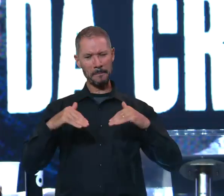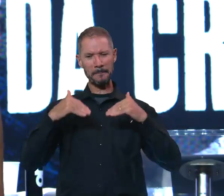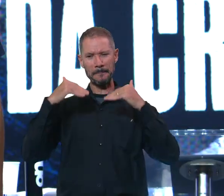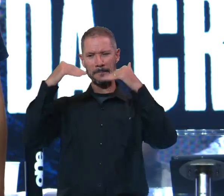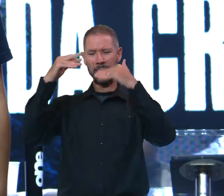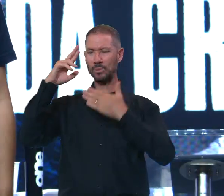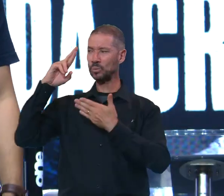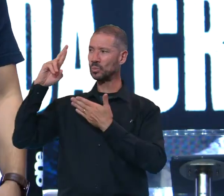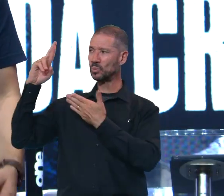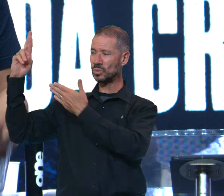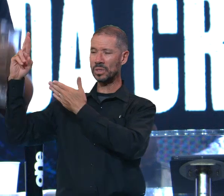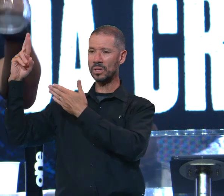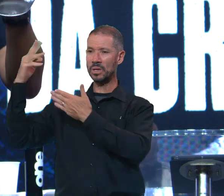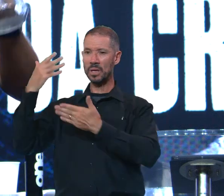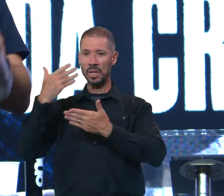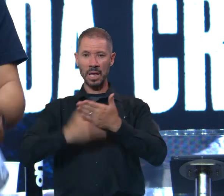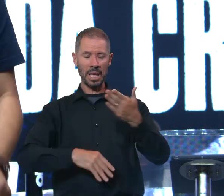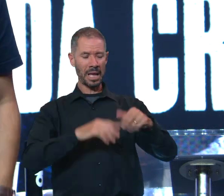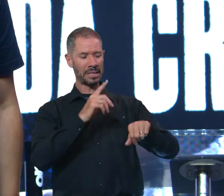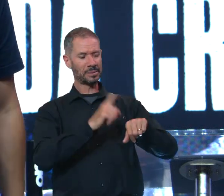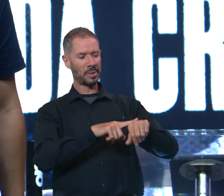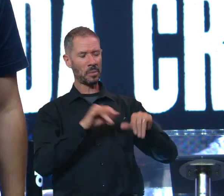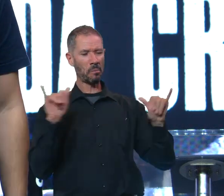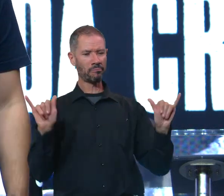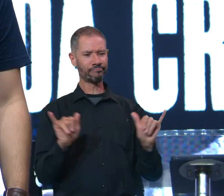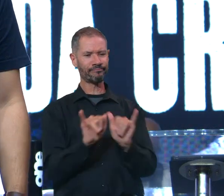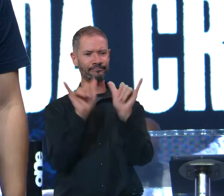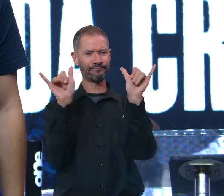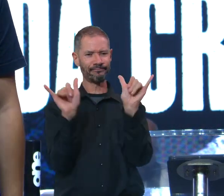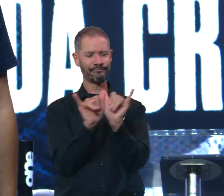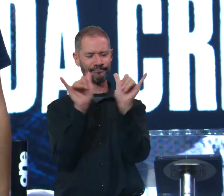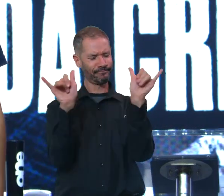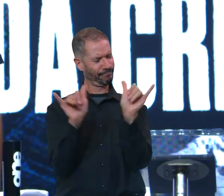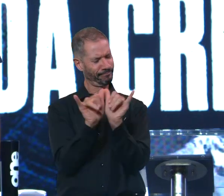Senhor, que a gente está perdendo tempo demais com bobagem.